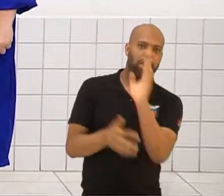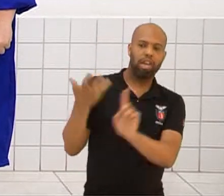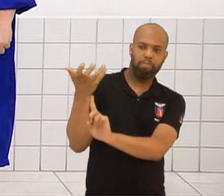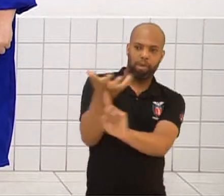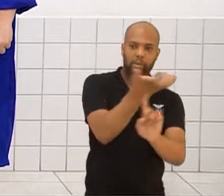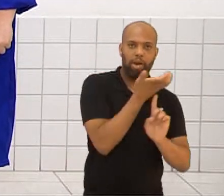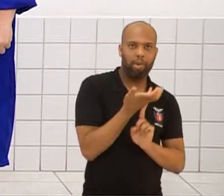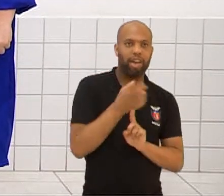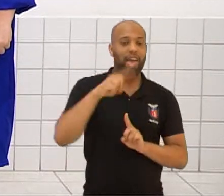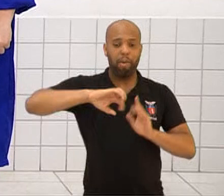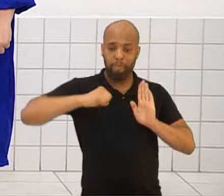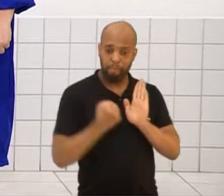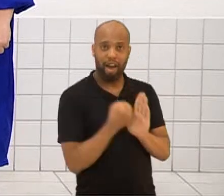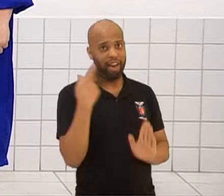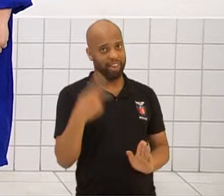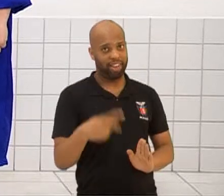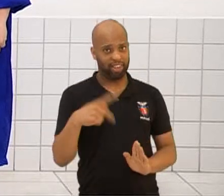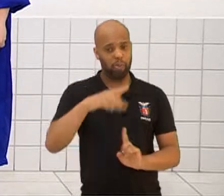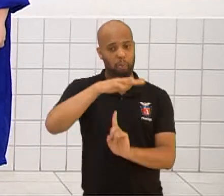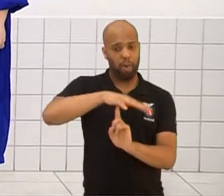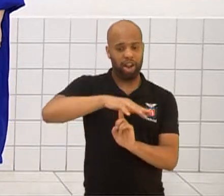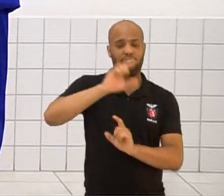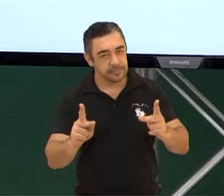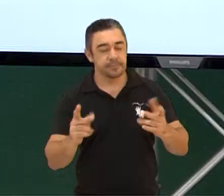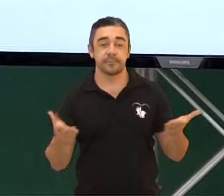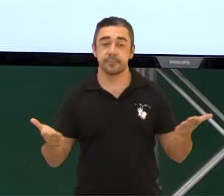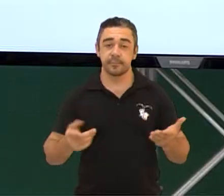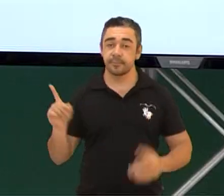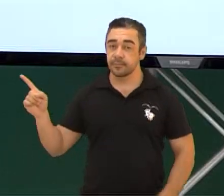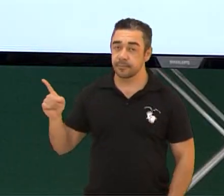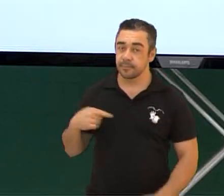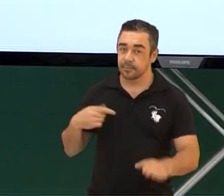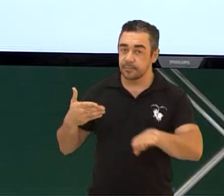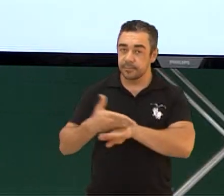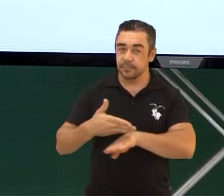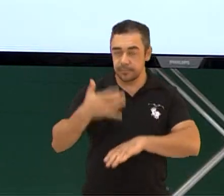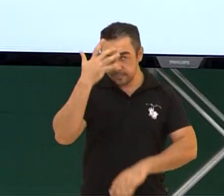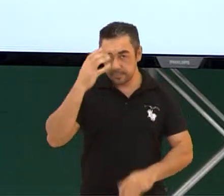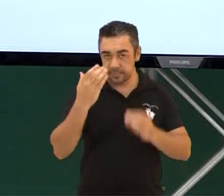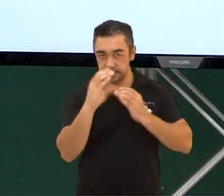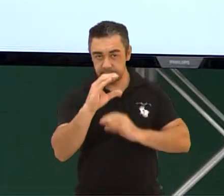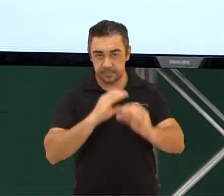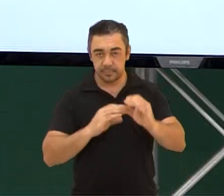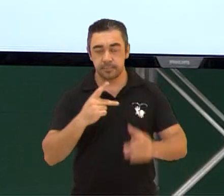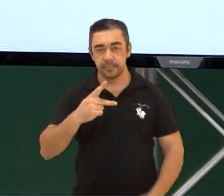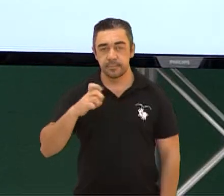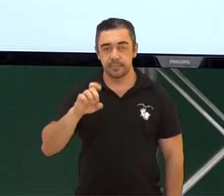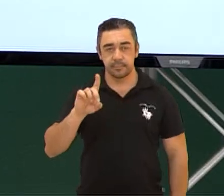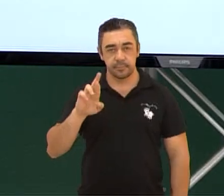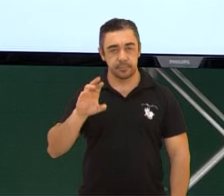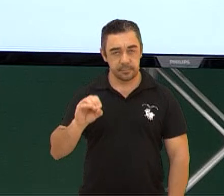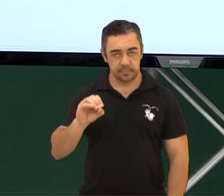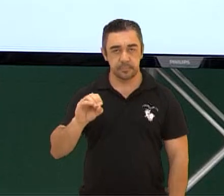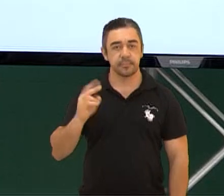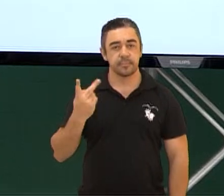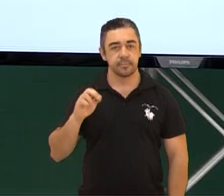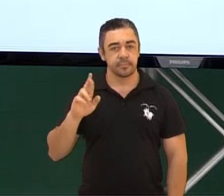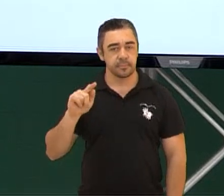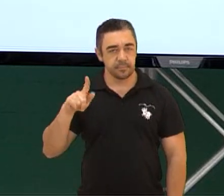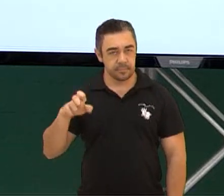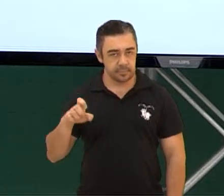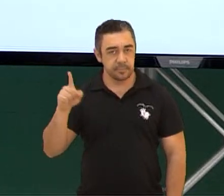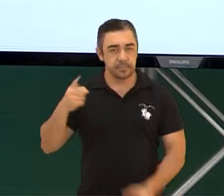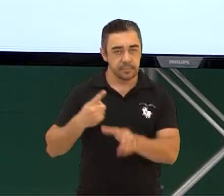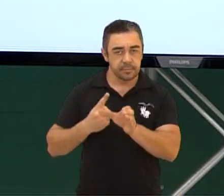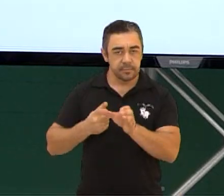principal símbolo, né? A questão da floresta de araucária aqui no estado do Paraná. Uma participação do Pedro Henrique. Ele está falando lá de Londrina,